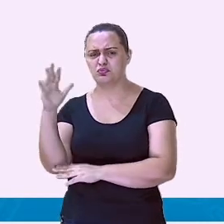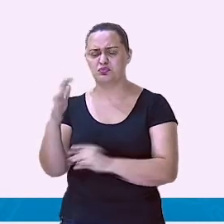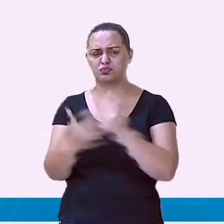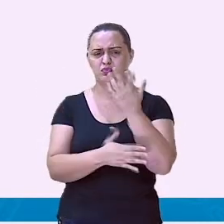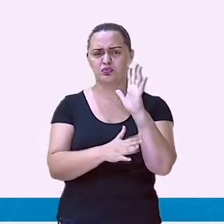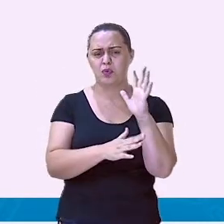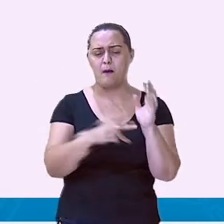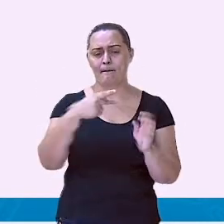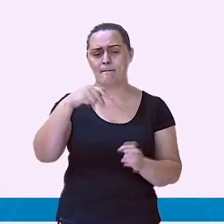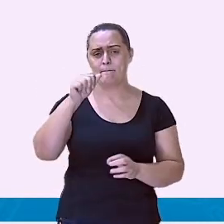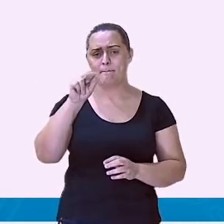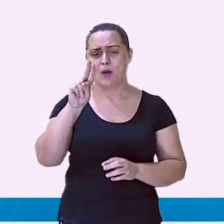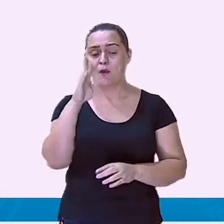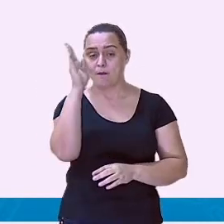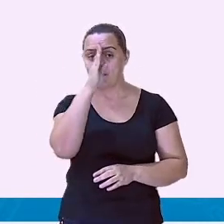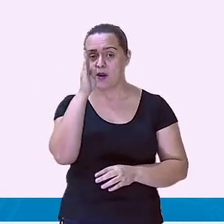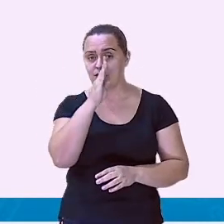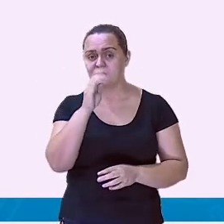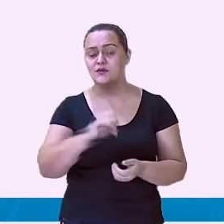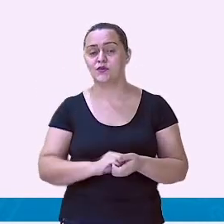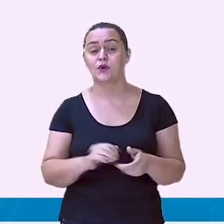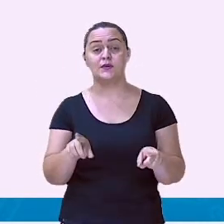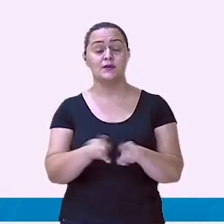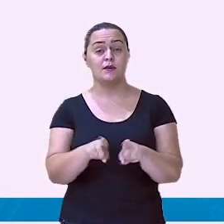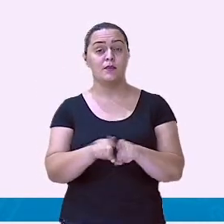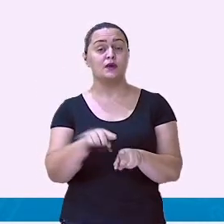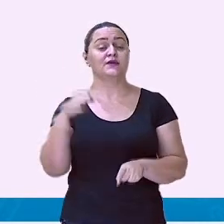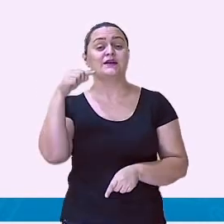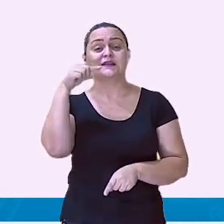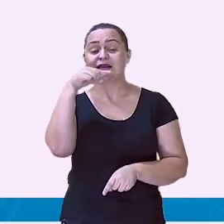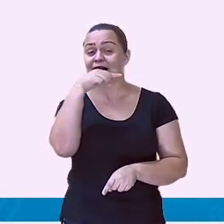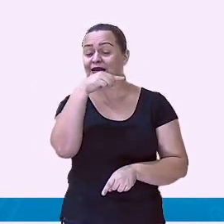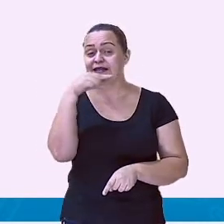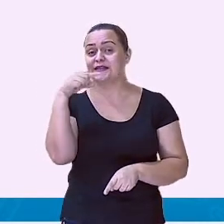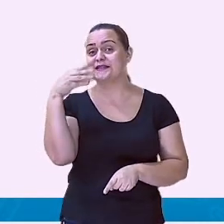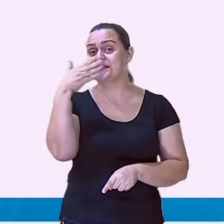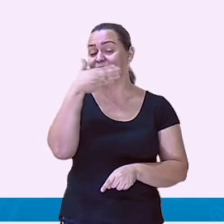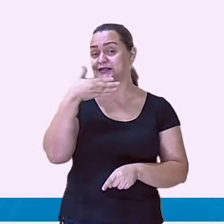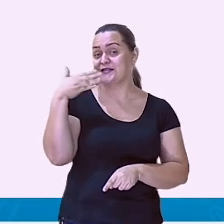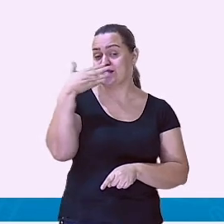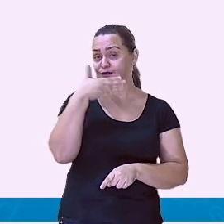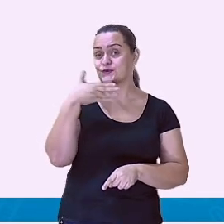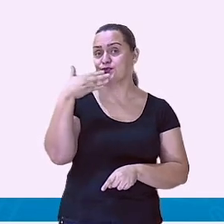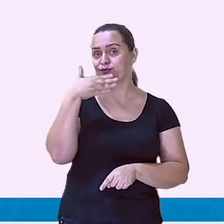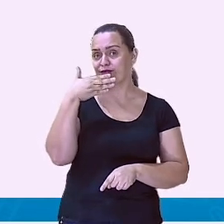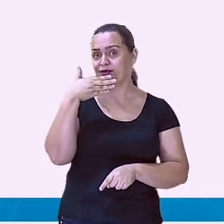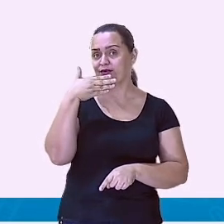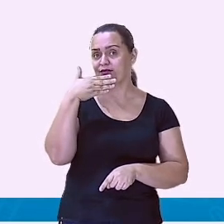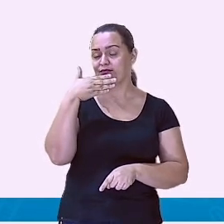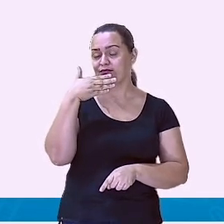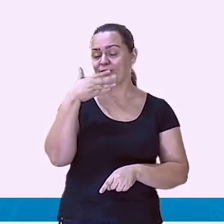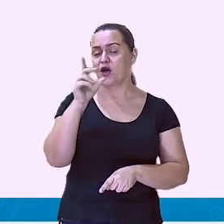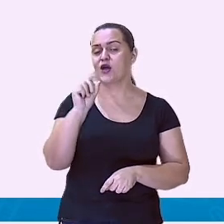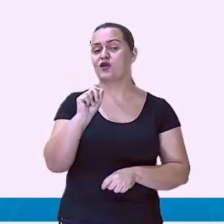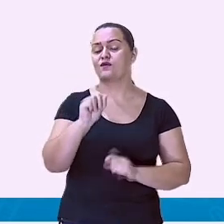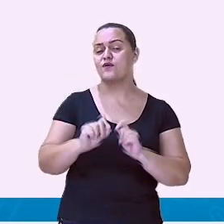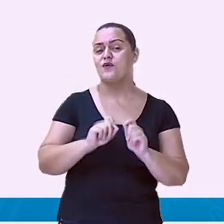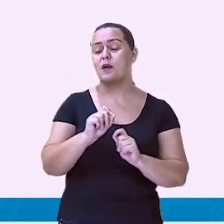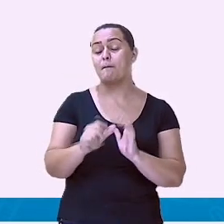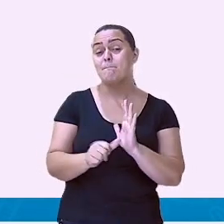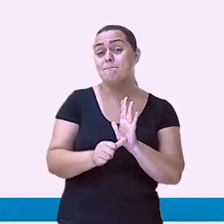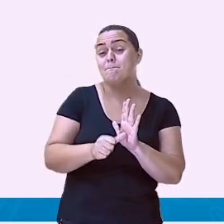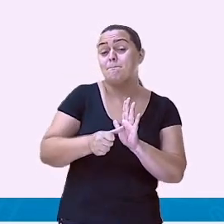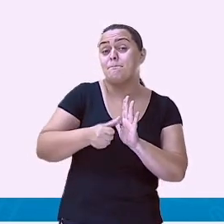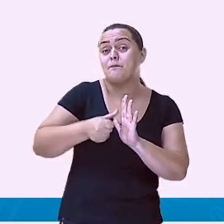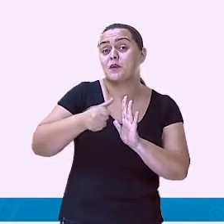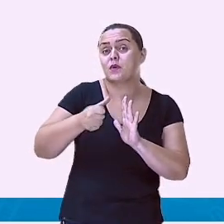cana-de-açúcar, principalmente no Nordeste, nosso primeiro produto de exportação, que não